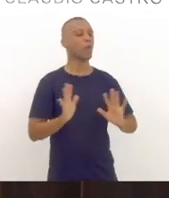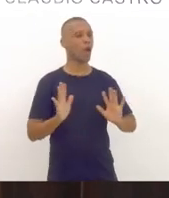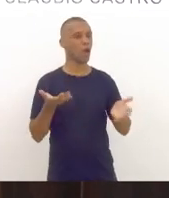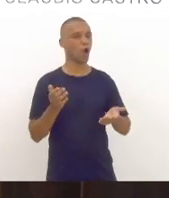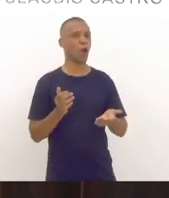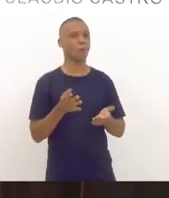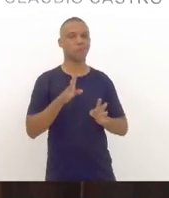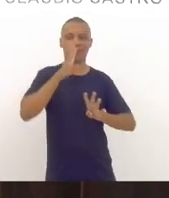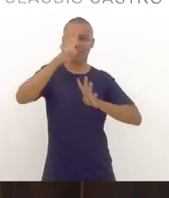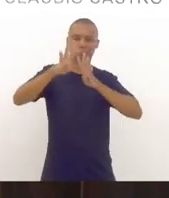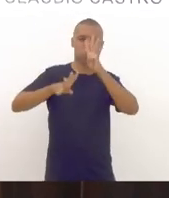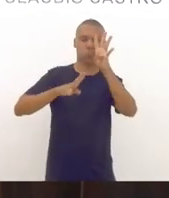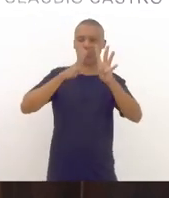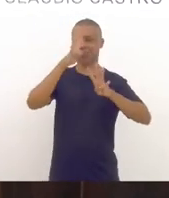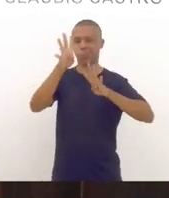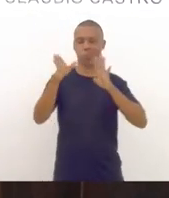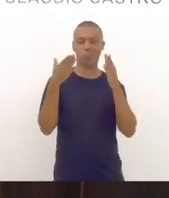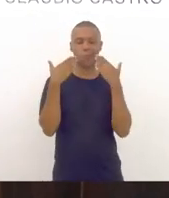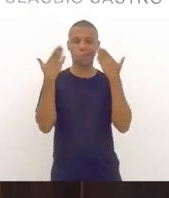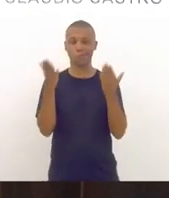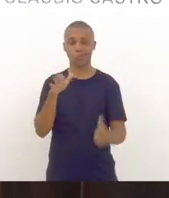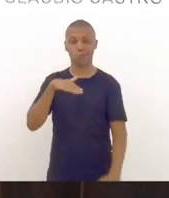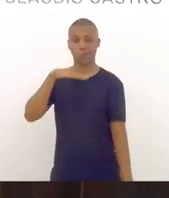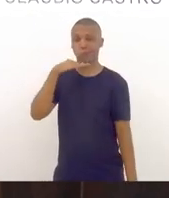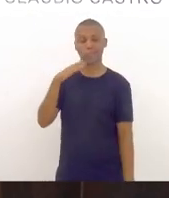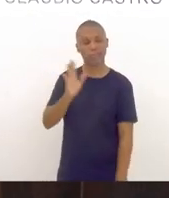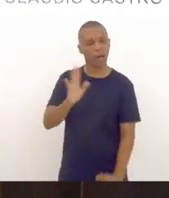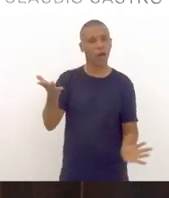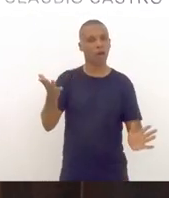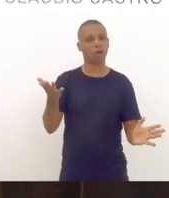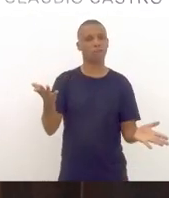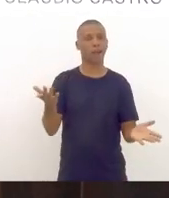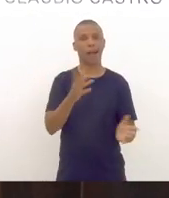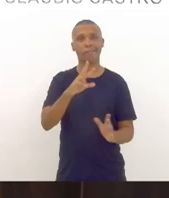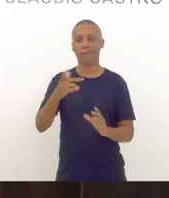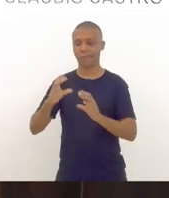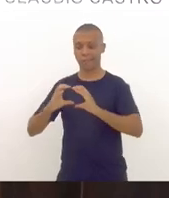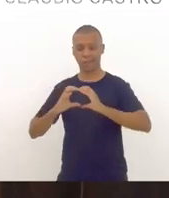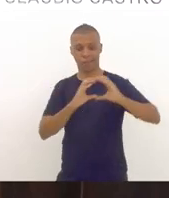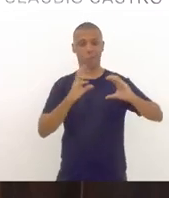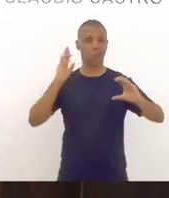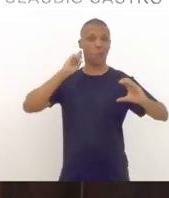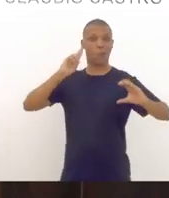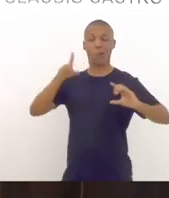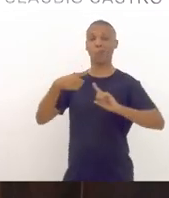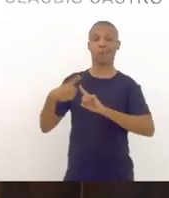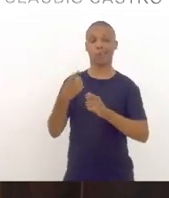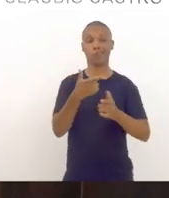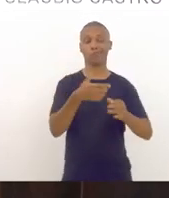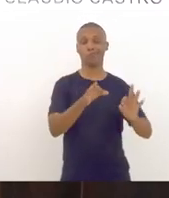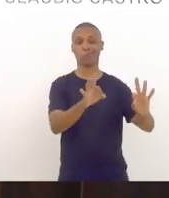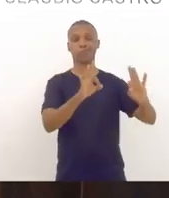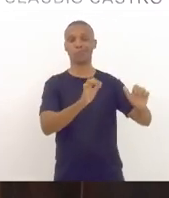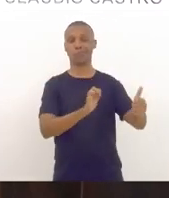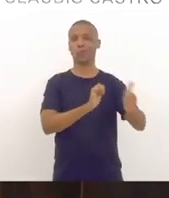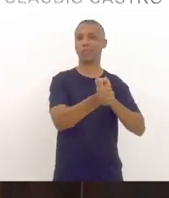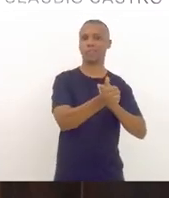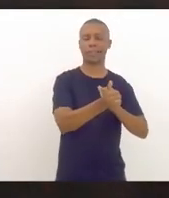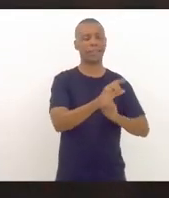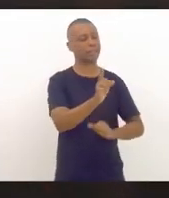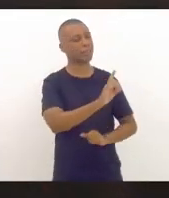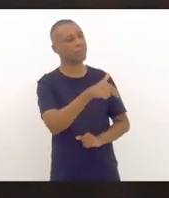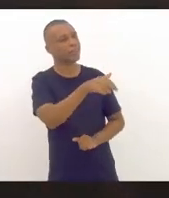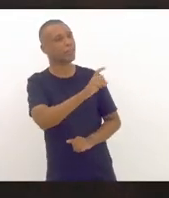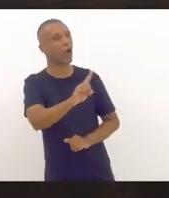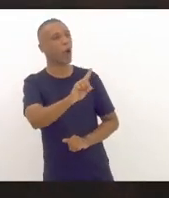para jogar para o alto, para aparecer, para... Ah, vai entregar para o Romário porque ele foi jogador de futebol? Não. É